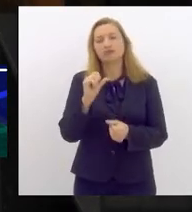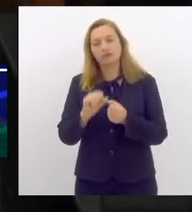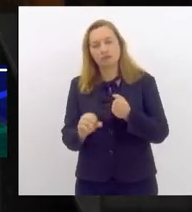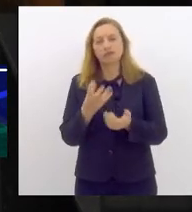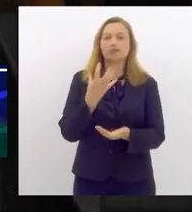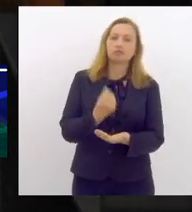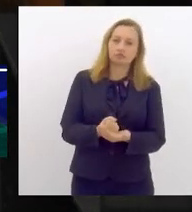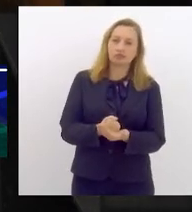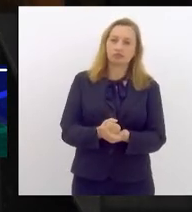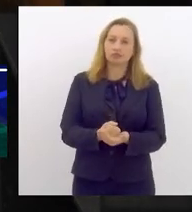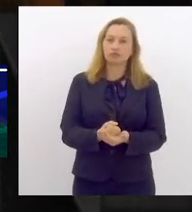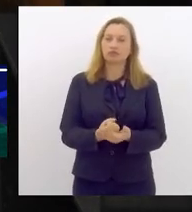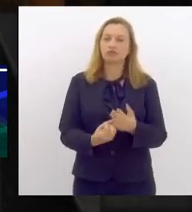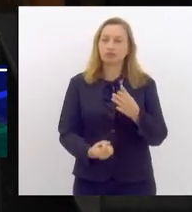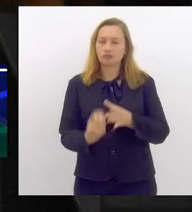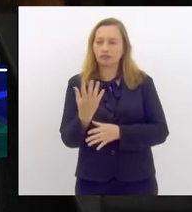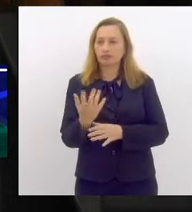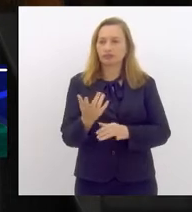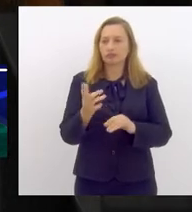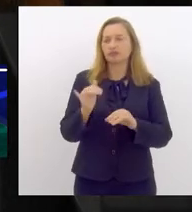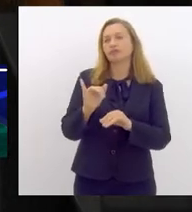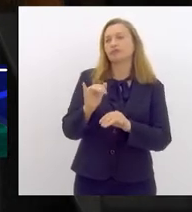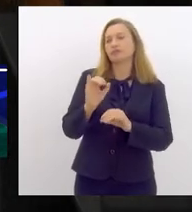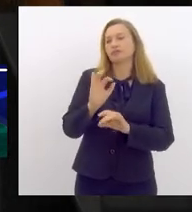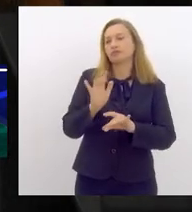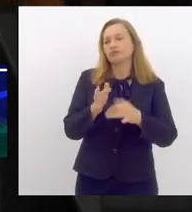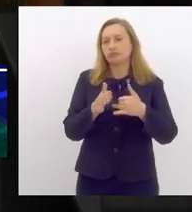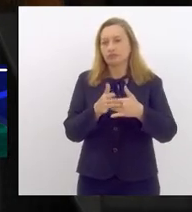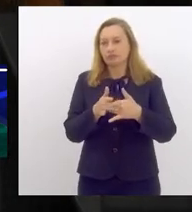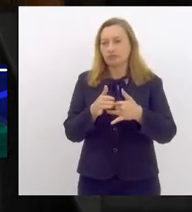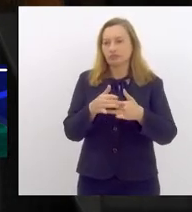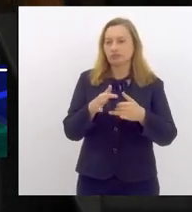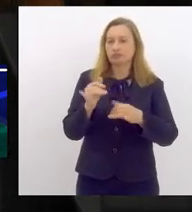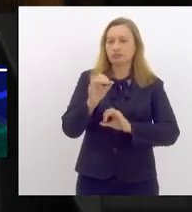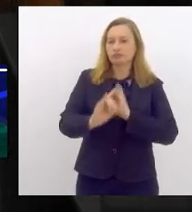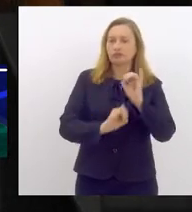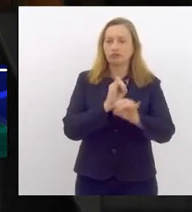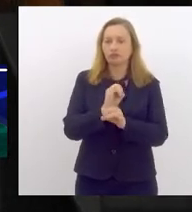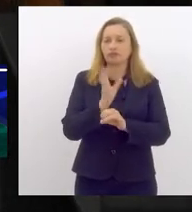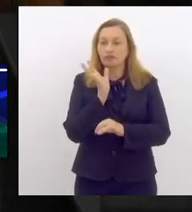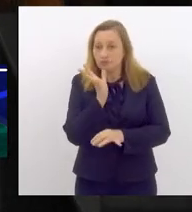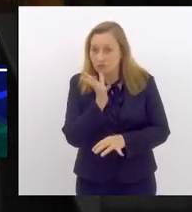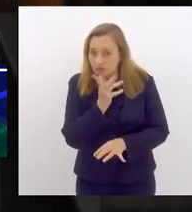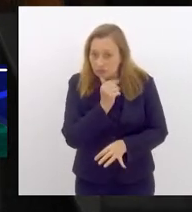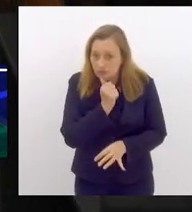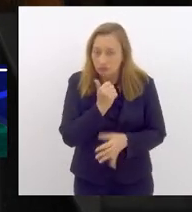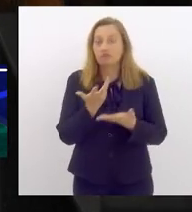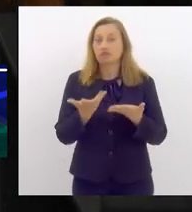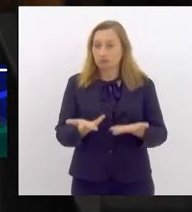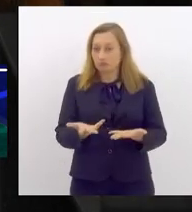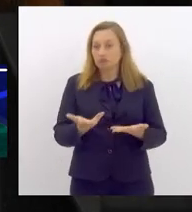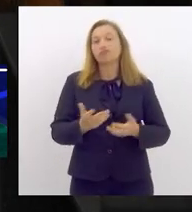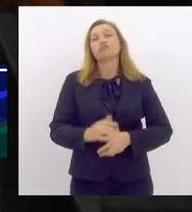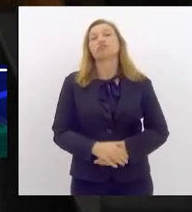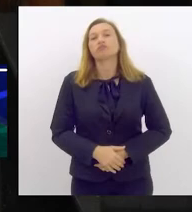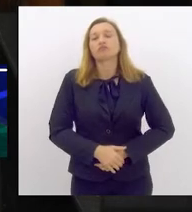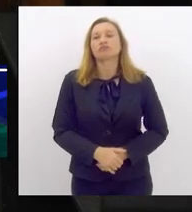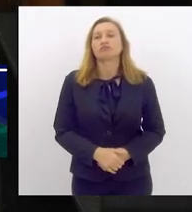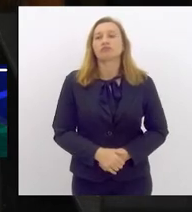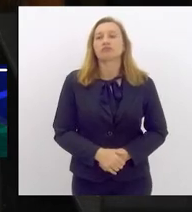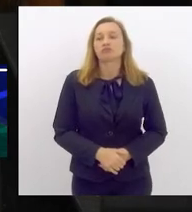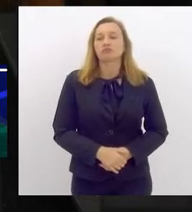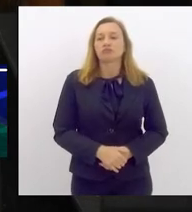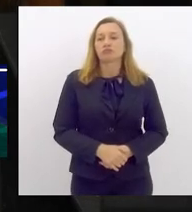a esse cadastro havemos canal da internet Demorou a 14 pastas dessa altura só tem condições